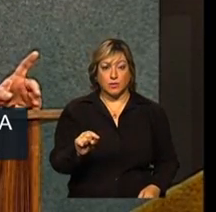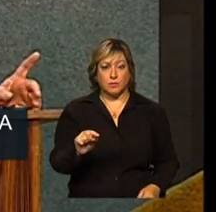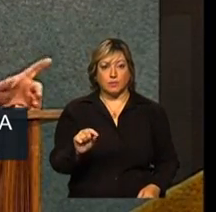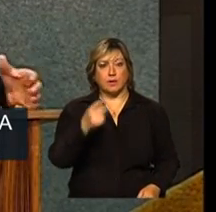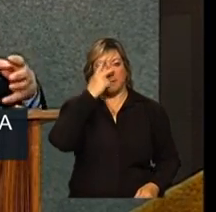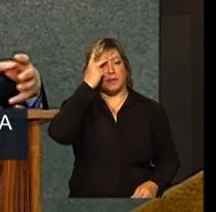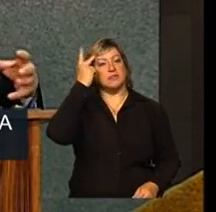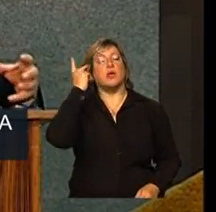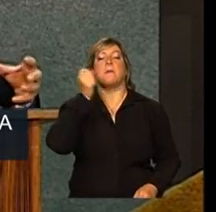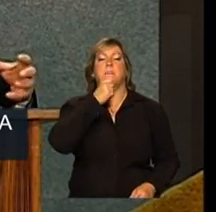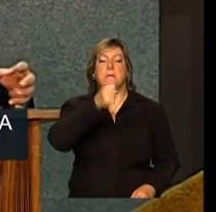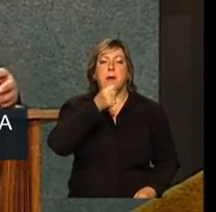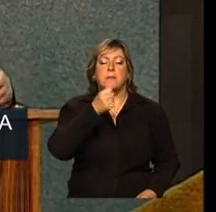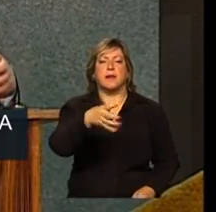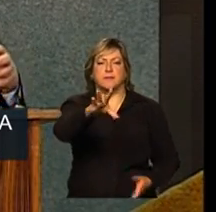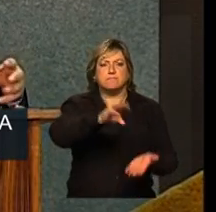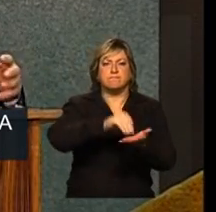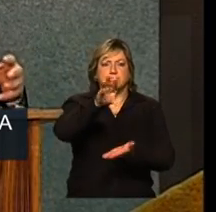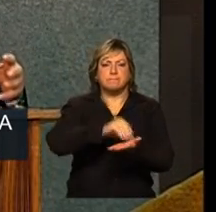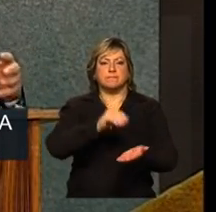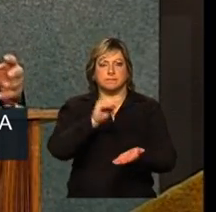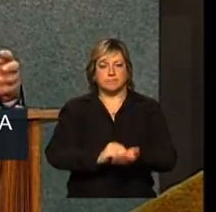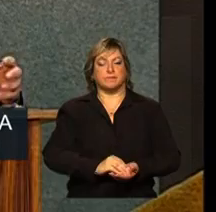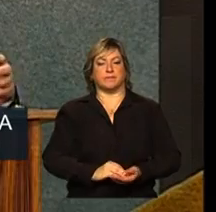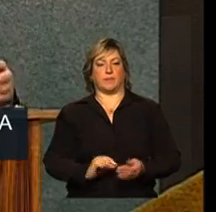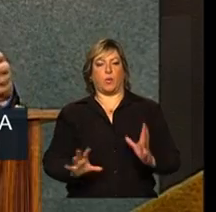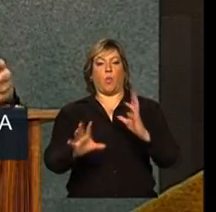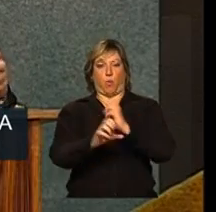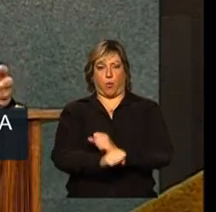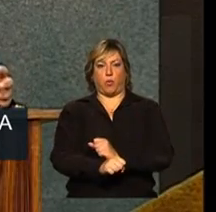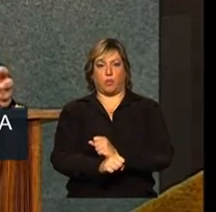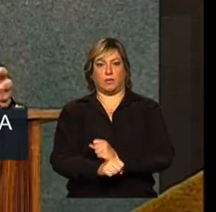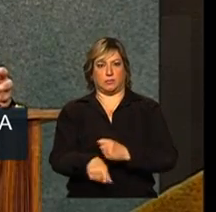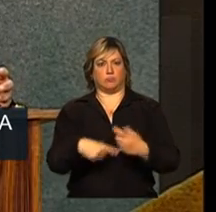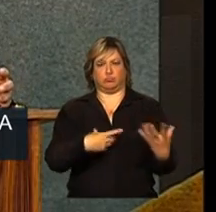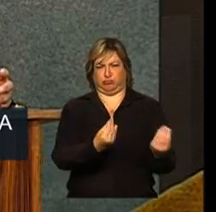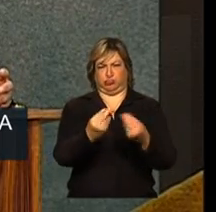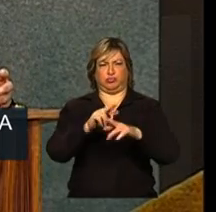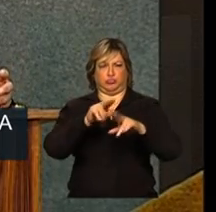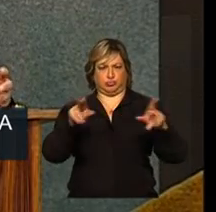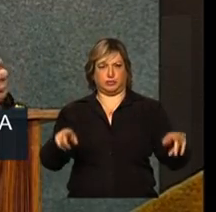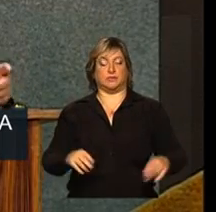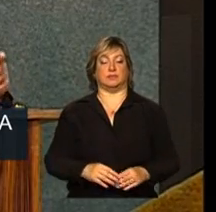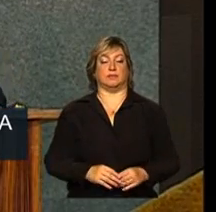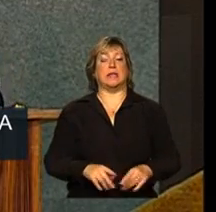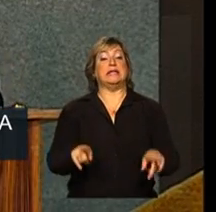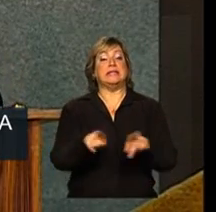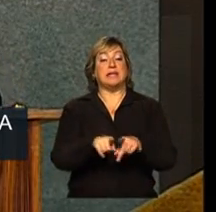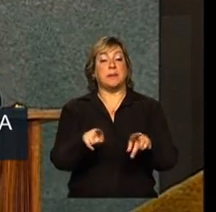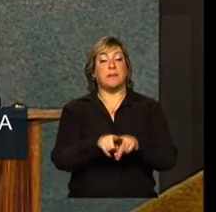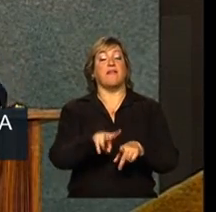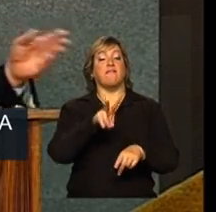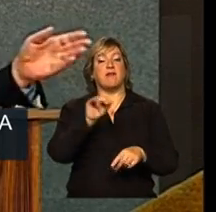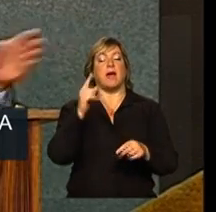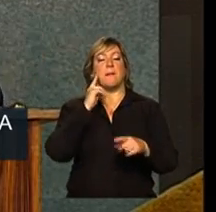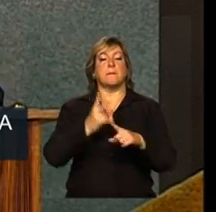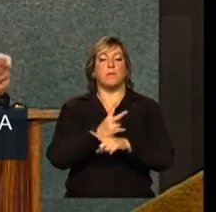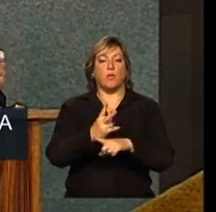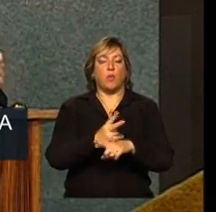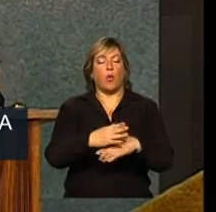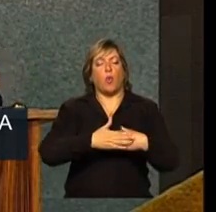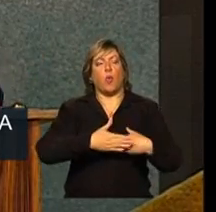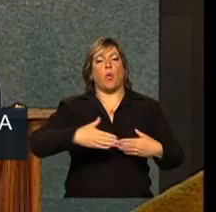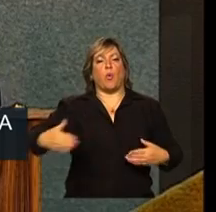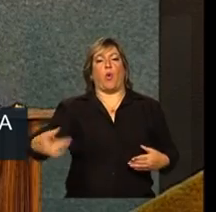10 mil entrevistados, o que é, estatisticamente, um universo muito consistente. E vamos procurar, ao longo de um período